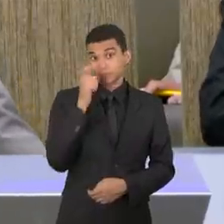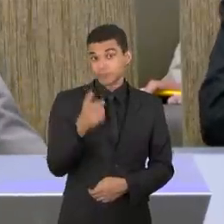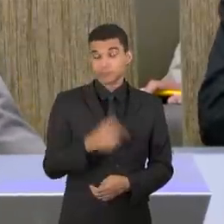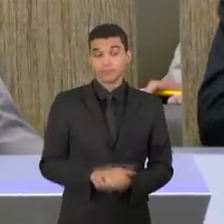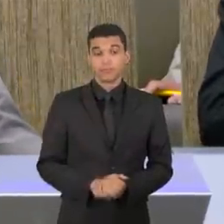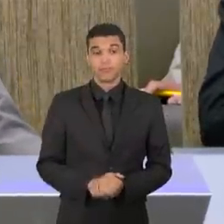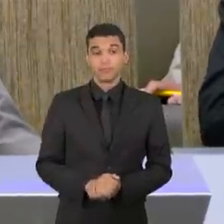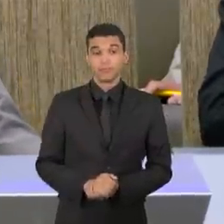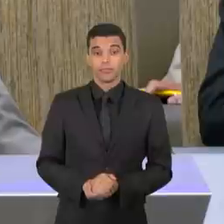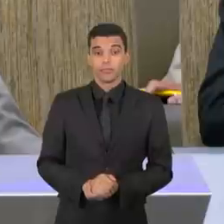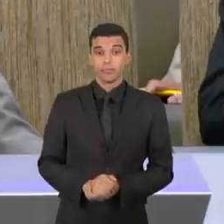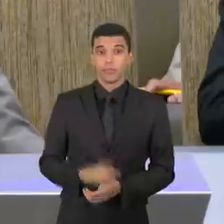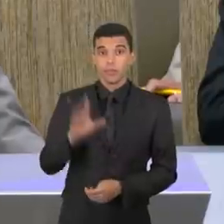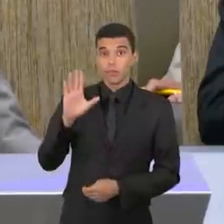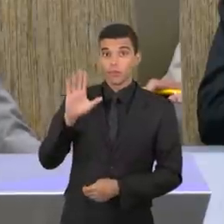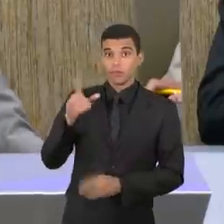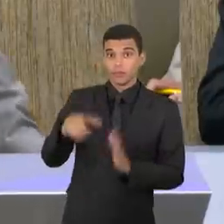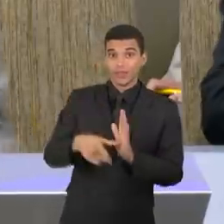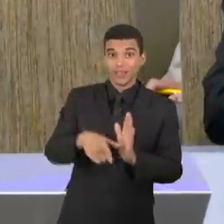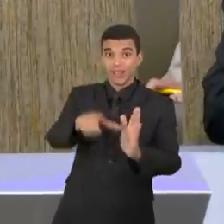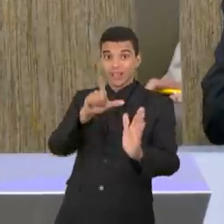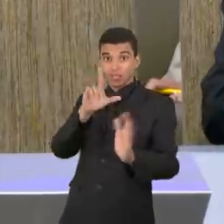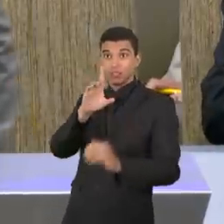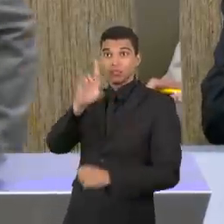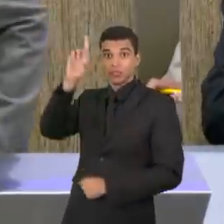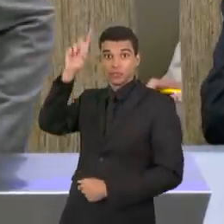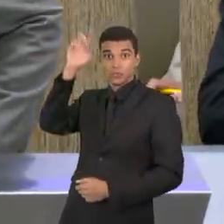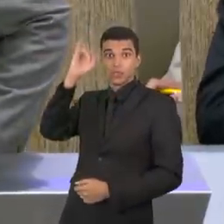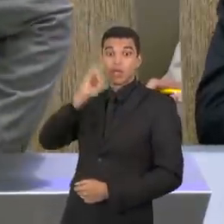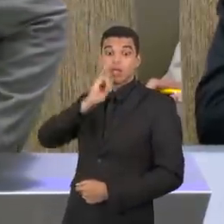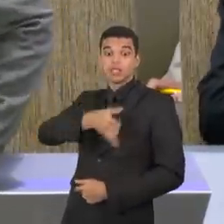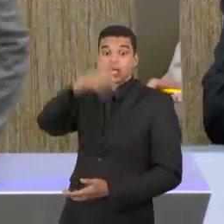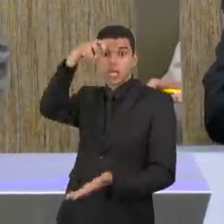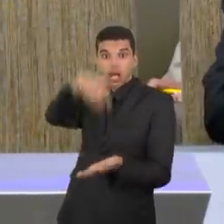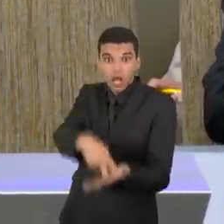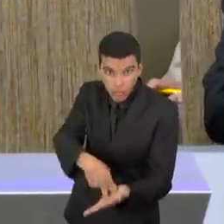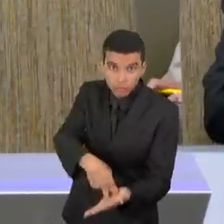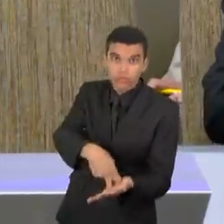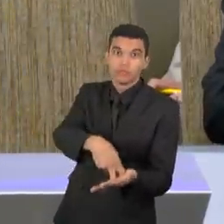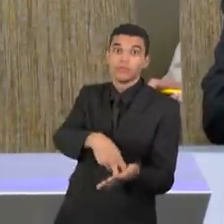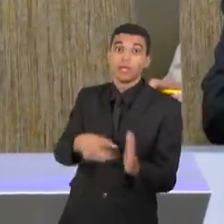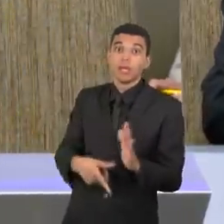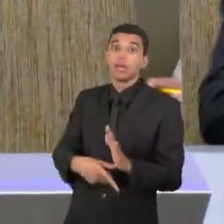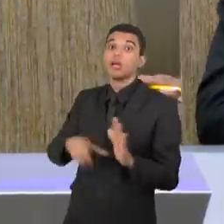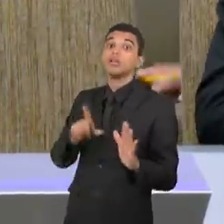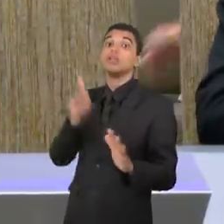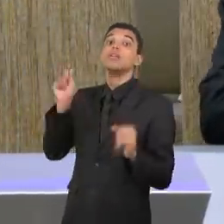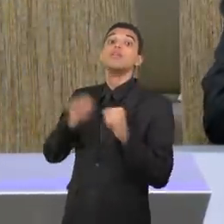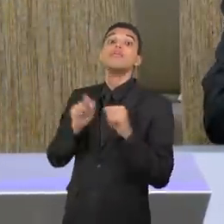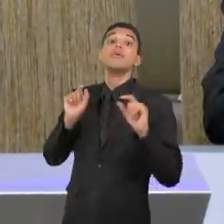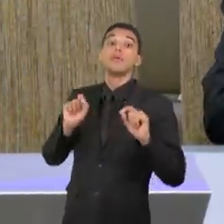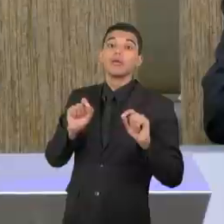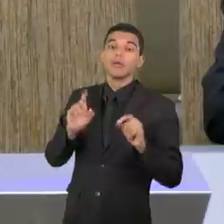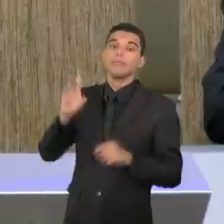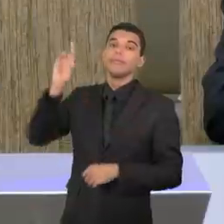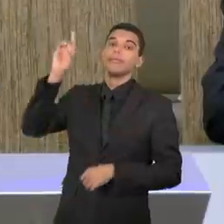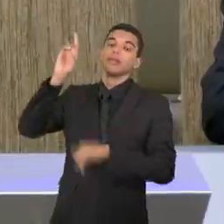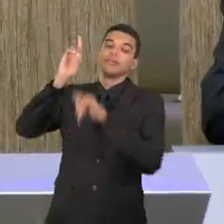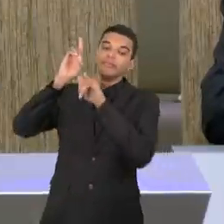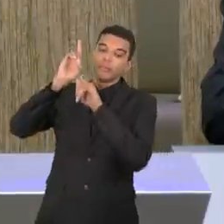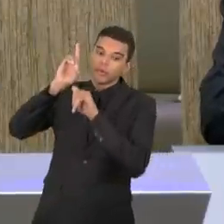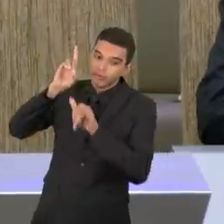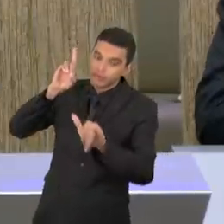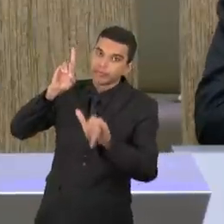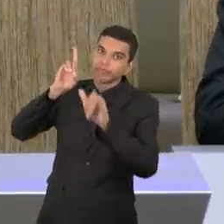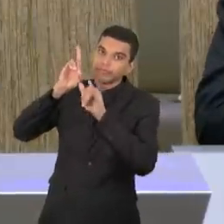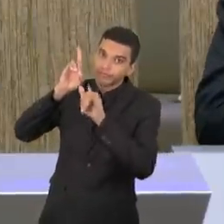juízo, antes ele manda um aviso, ele manda falar da sua